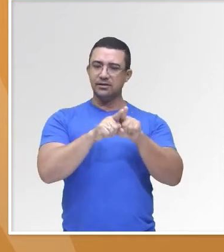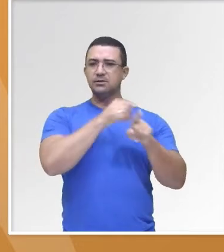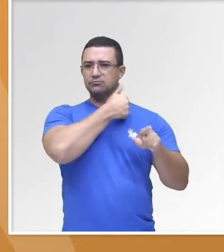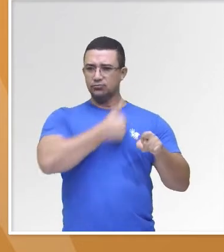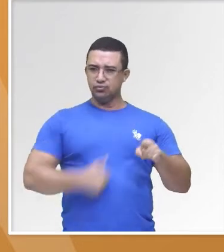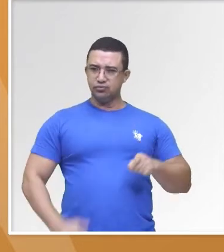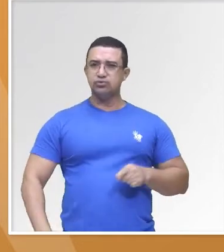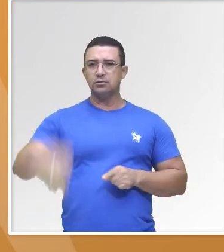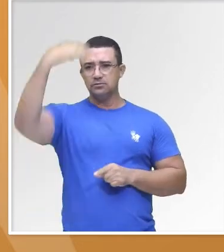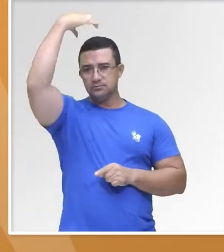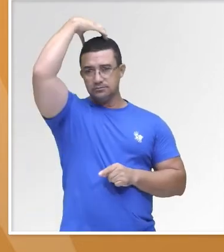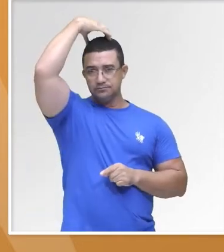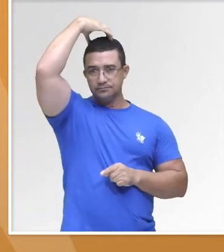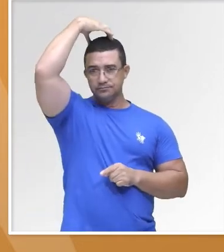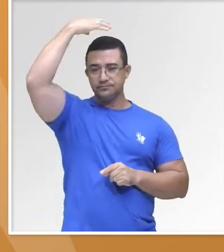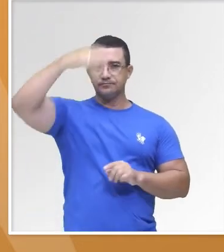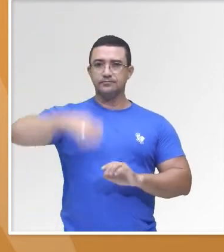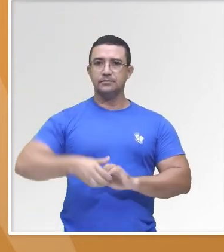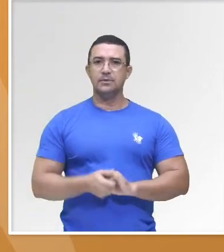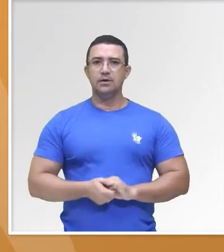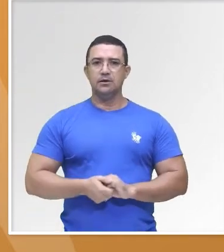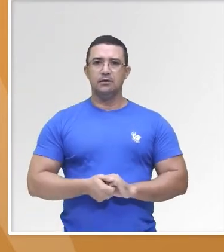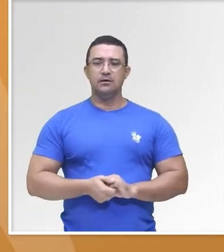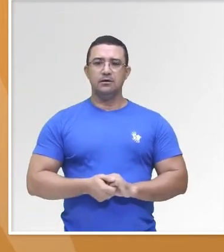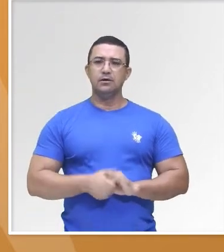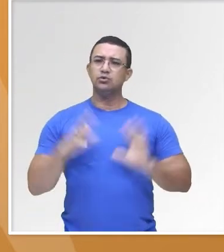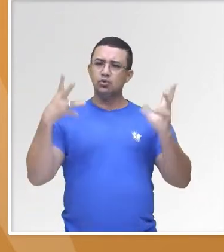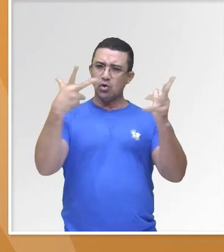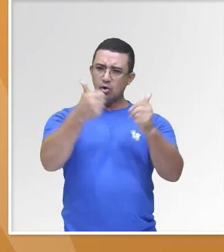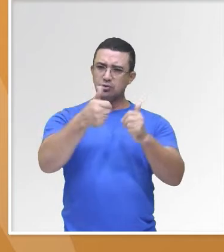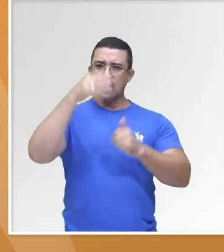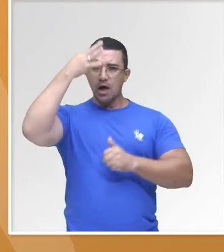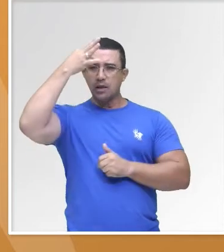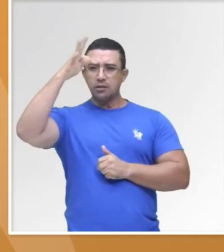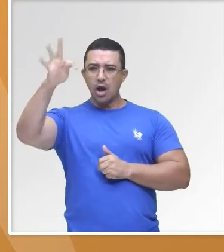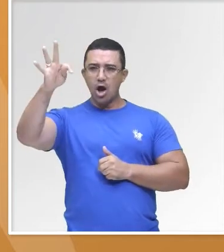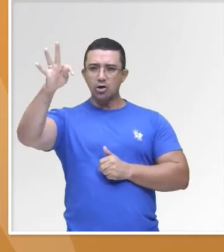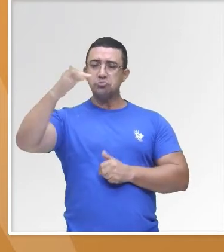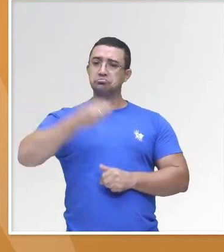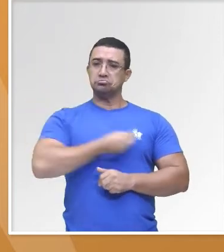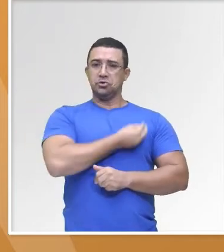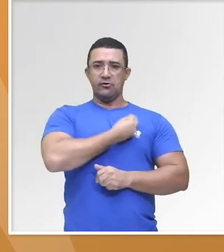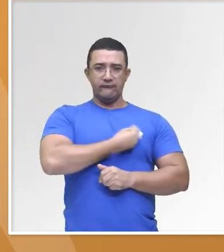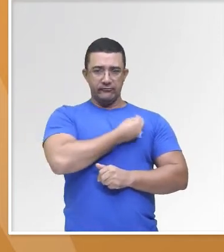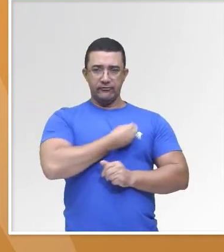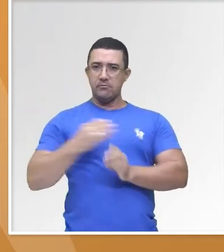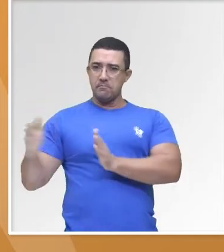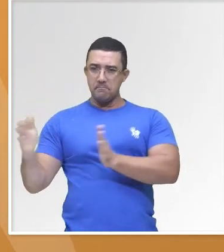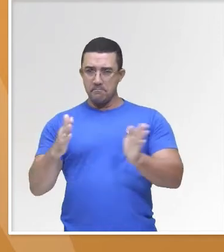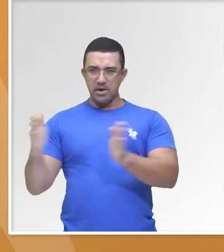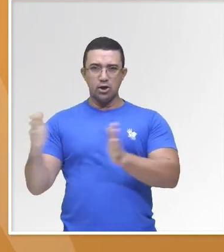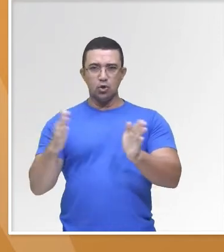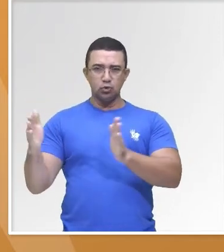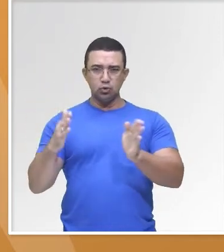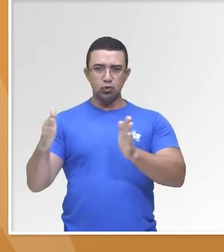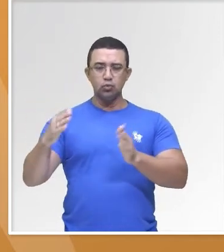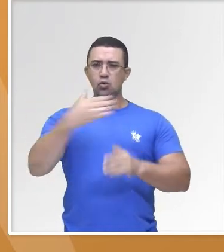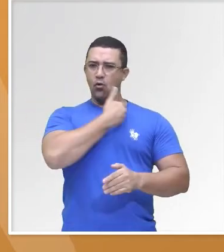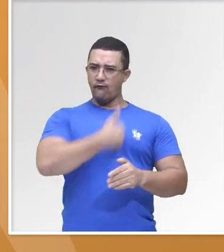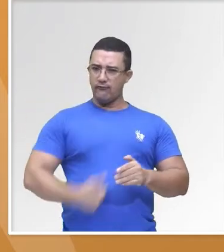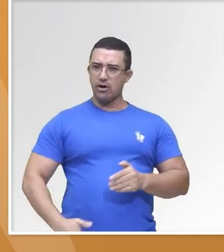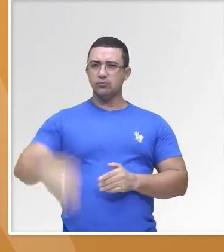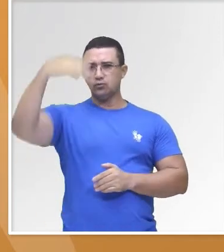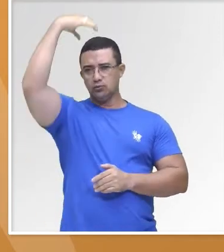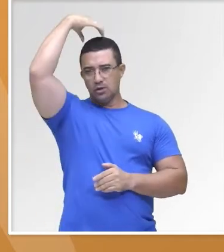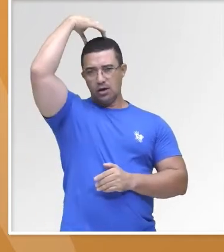reis. Queridos, atenção. Todos esses teóricos viveram um período da monarquia em seus países. E